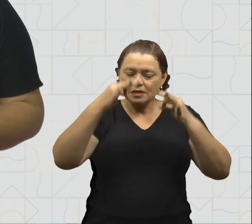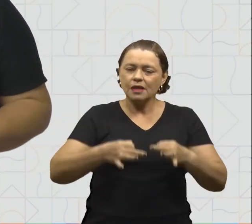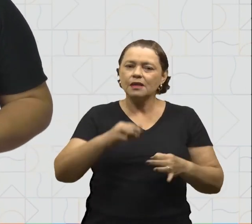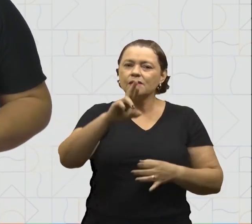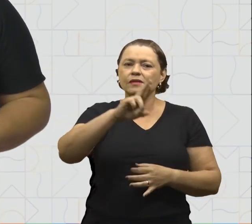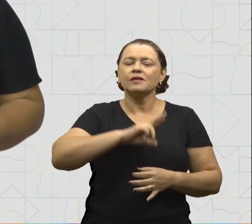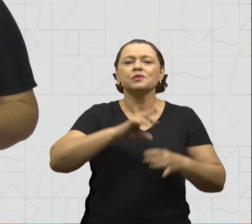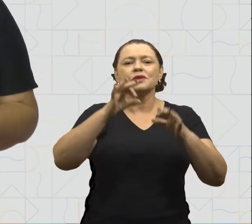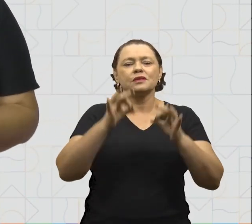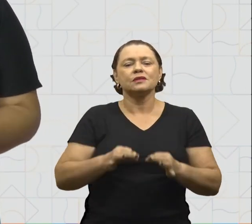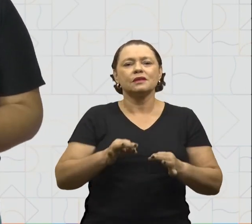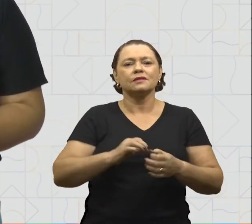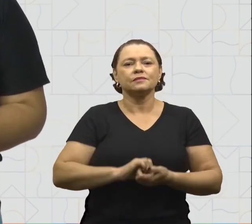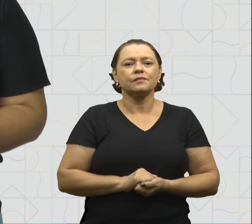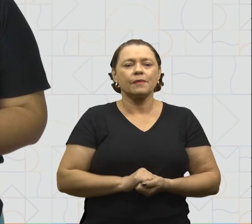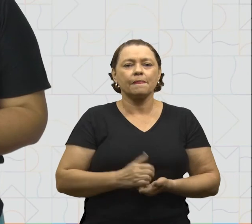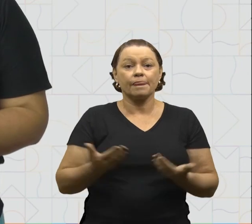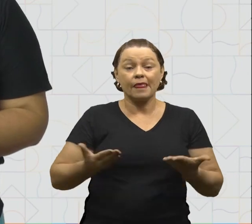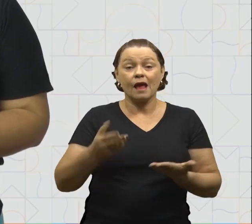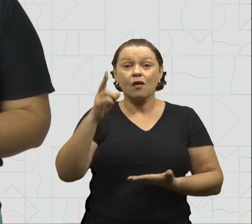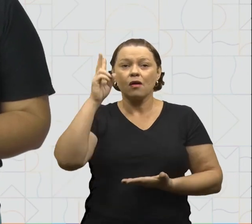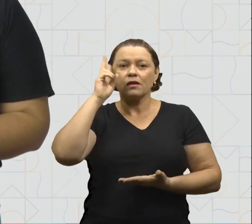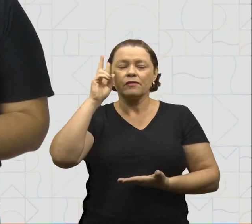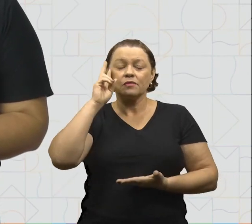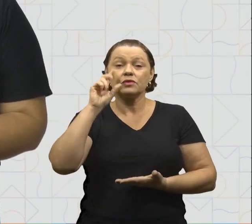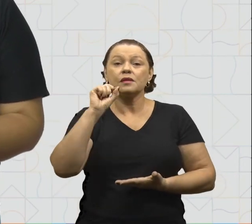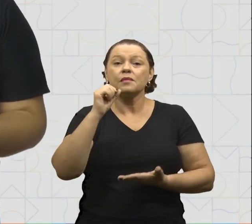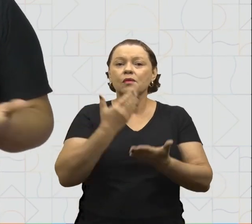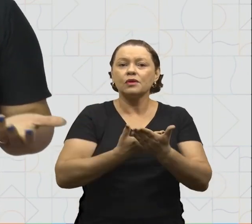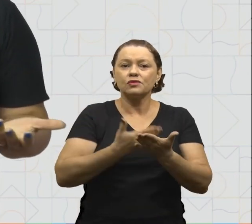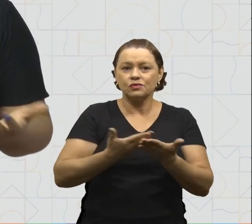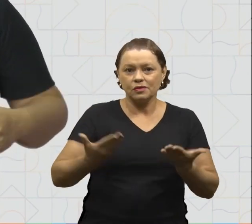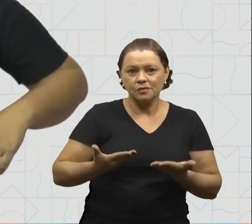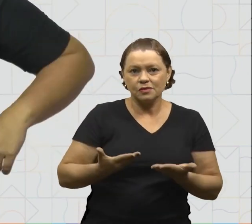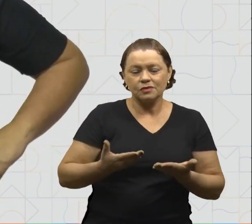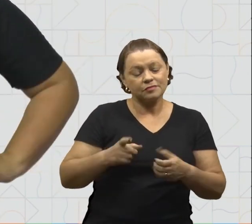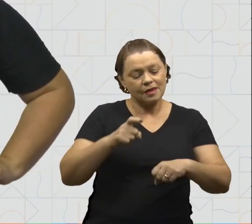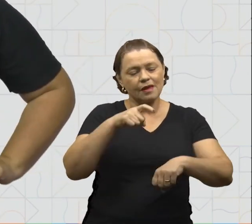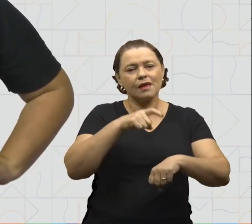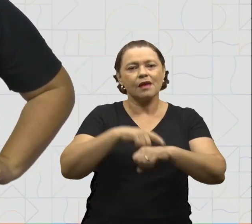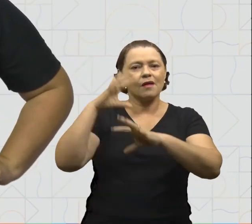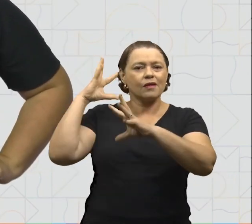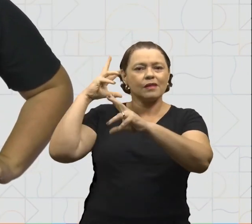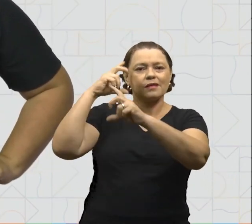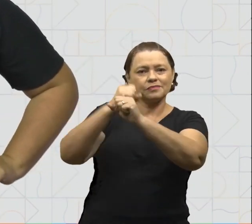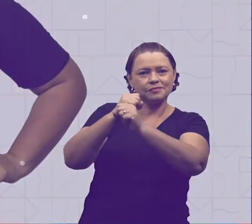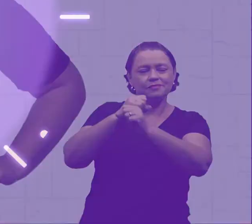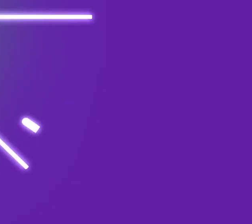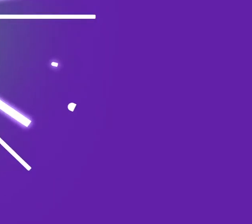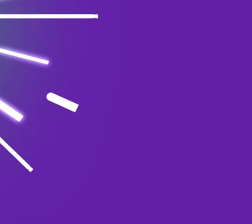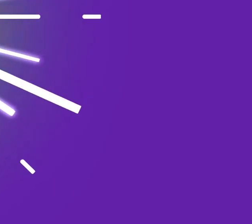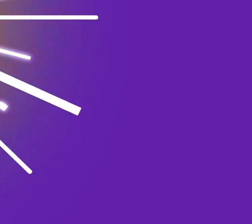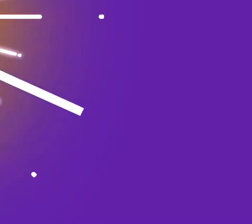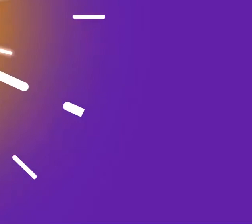Agora, vamos lembrar um pouco do que vimos na aula de hoje? Chegou a hora da revisão.